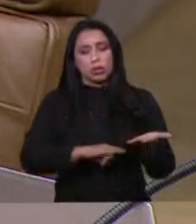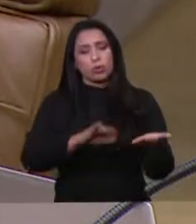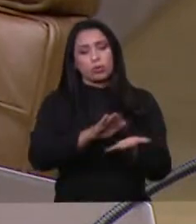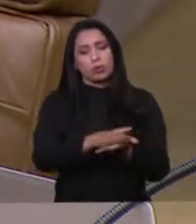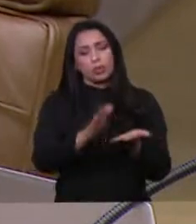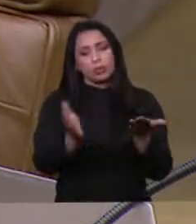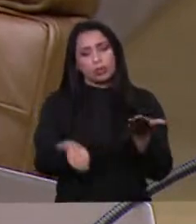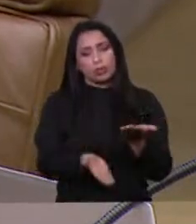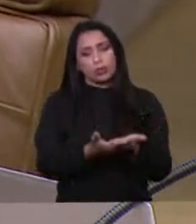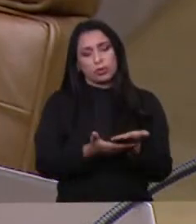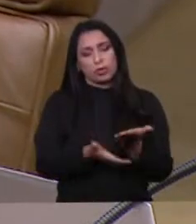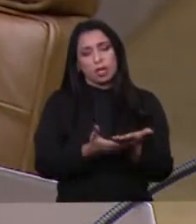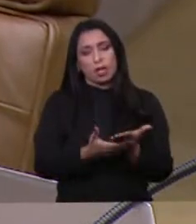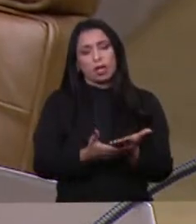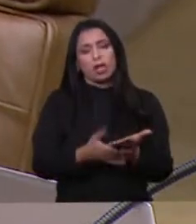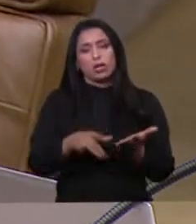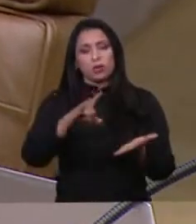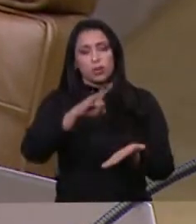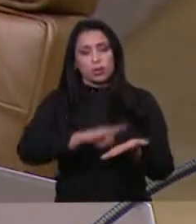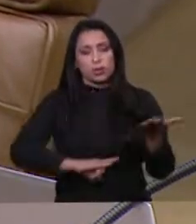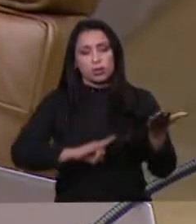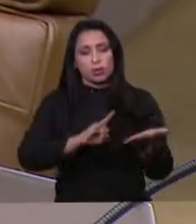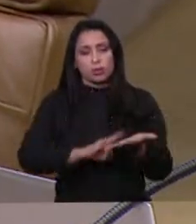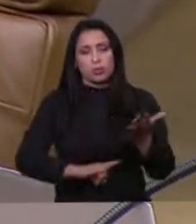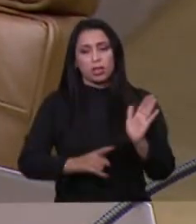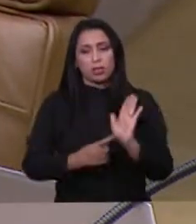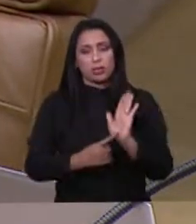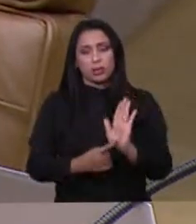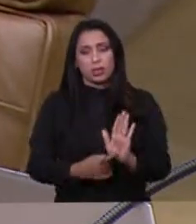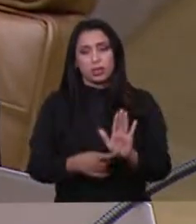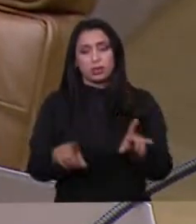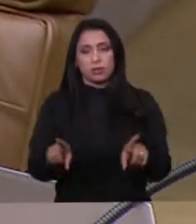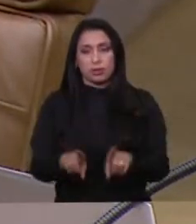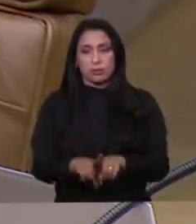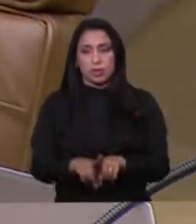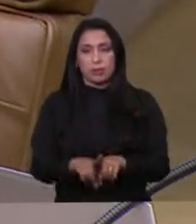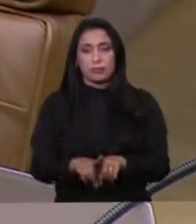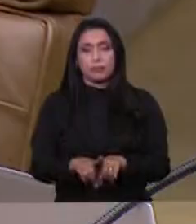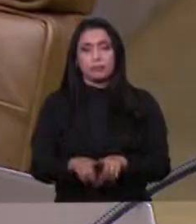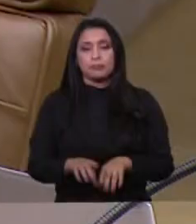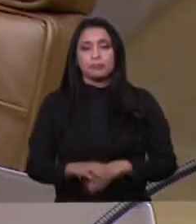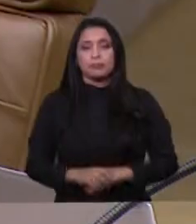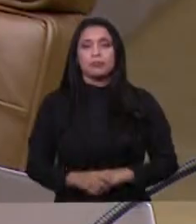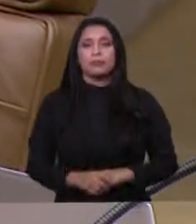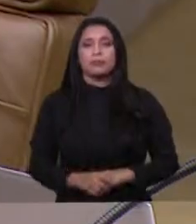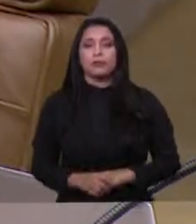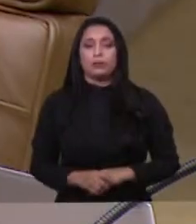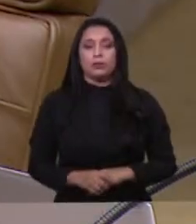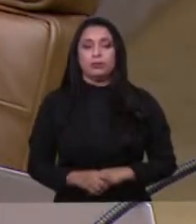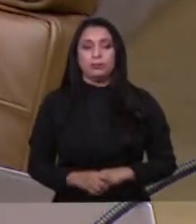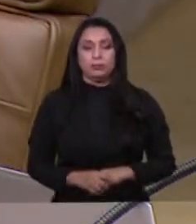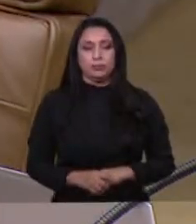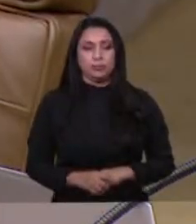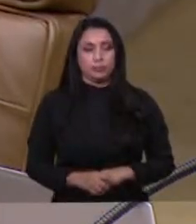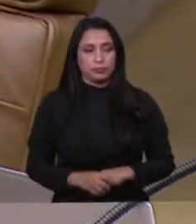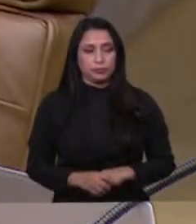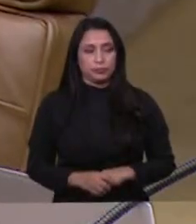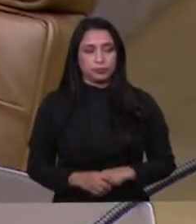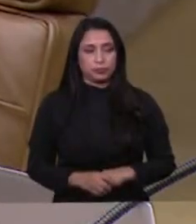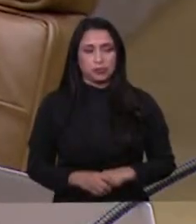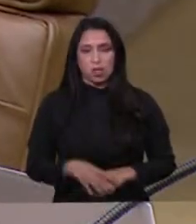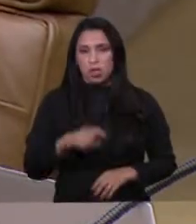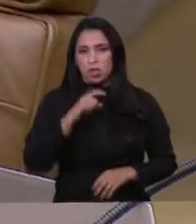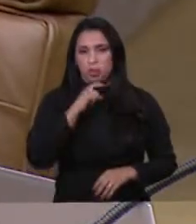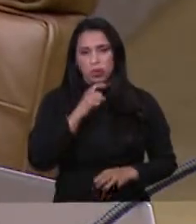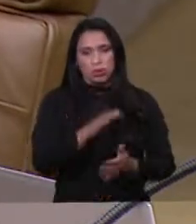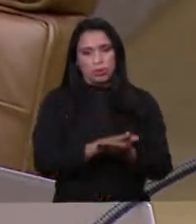juntados e os laudos igualmente demonstrativos disso. Portanto, não tive as dúvidas